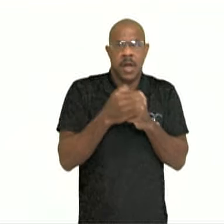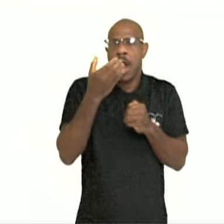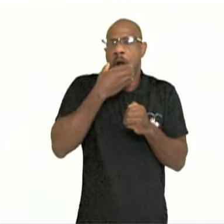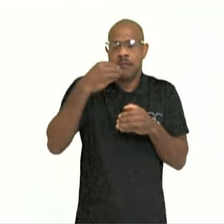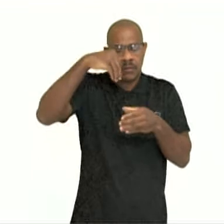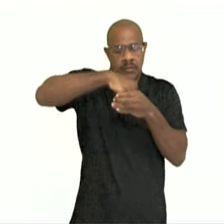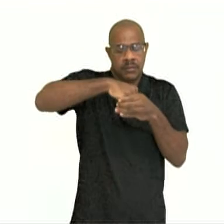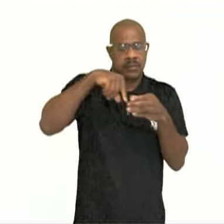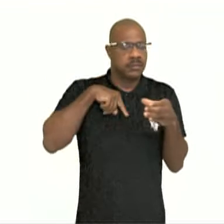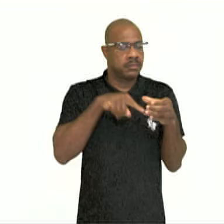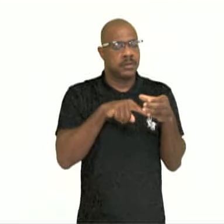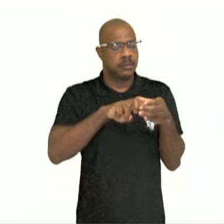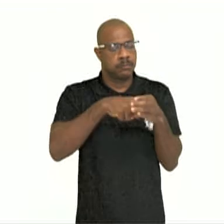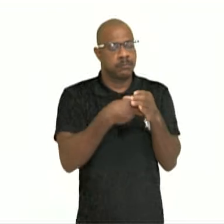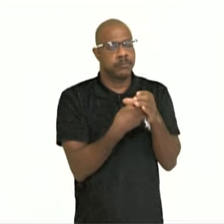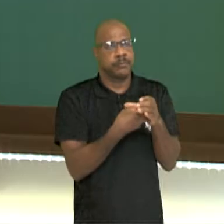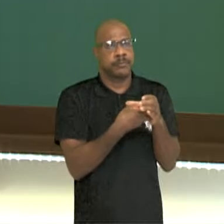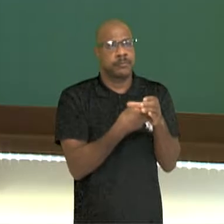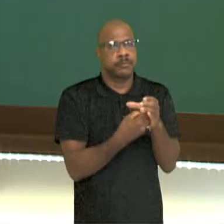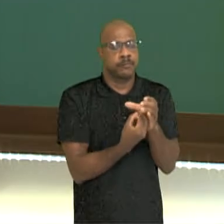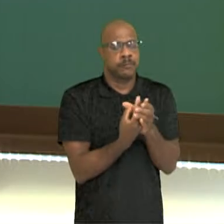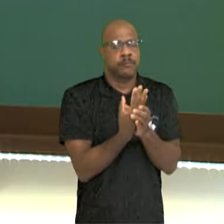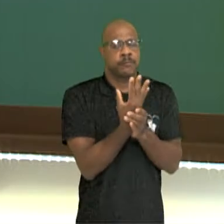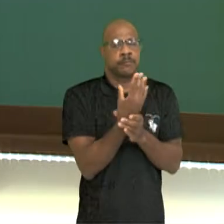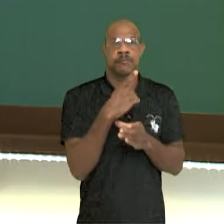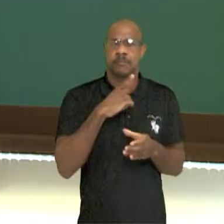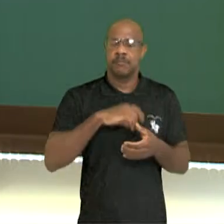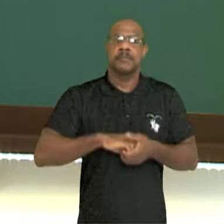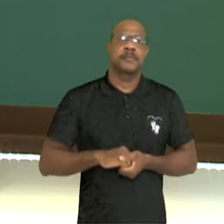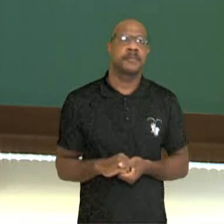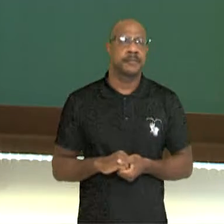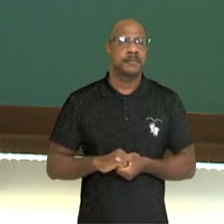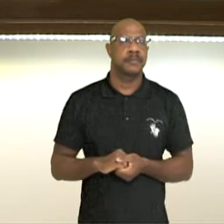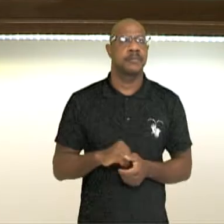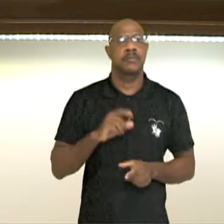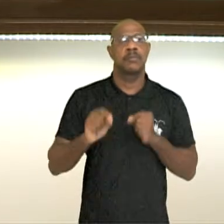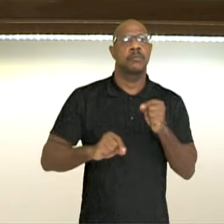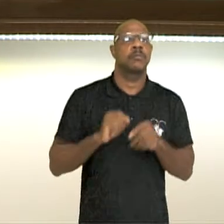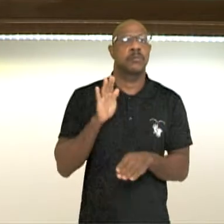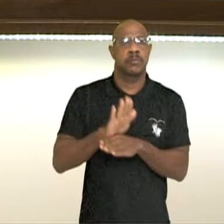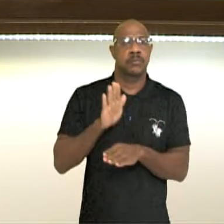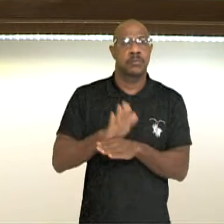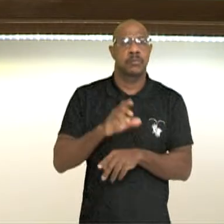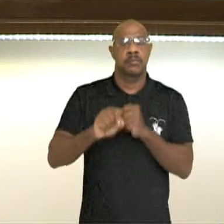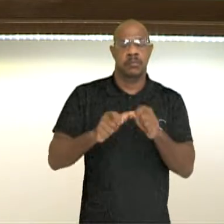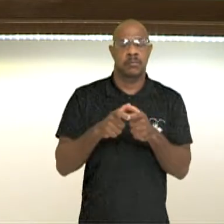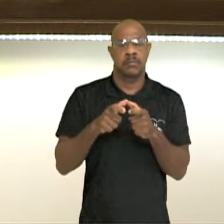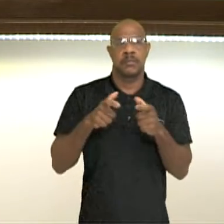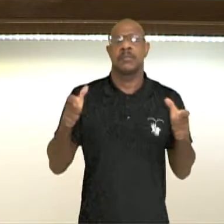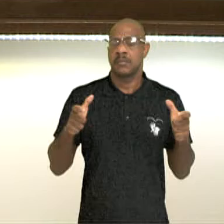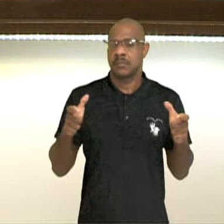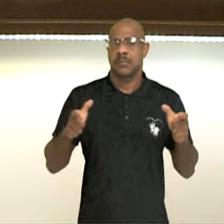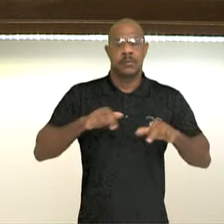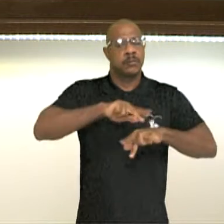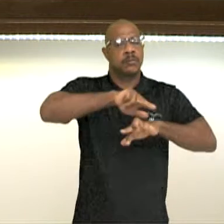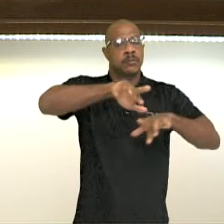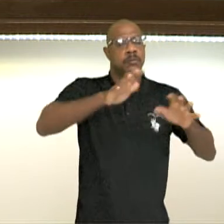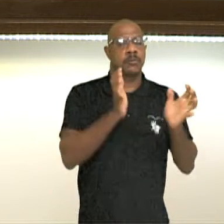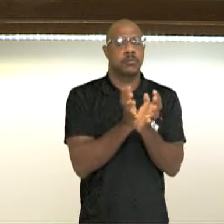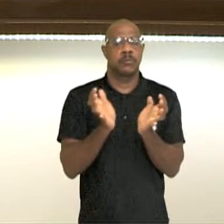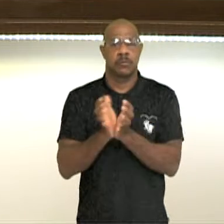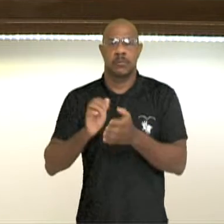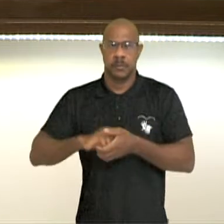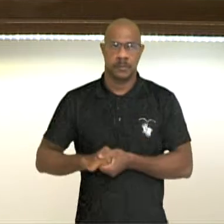semente começar a germinação, certo? O que favoreceu a grande diversidade de espécies? Porque esse grupo